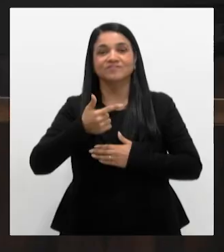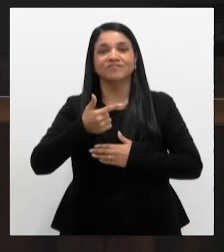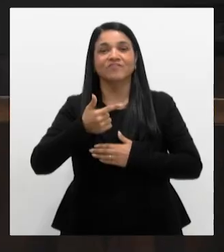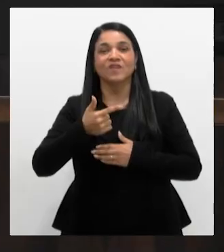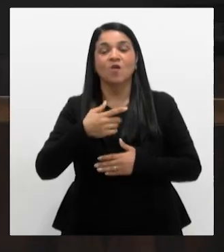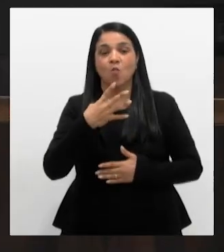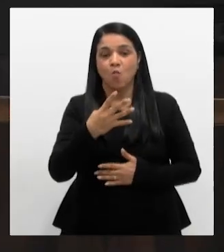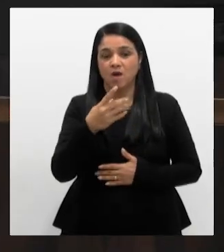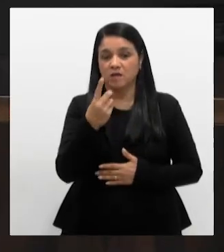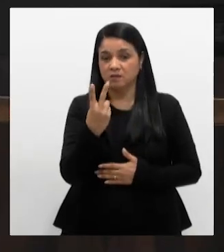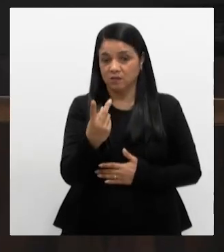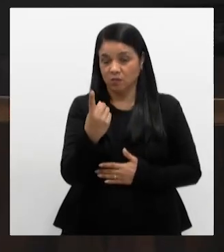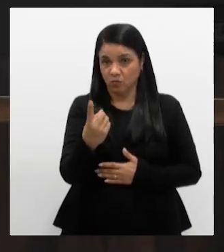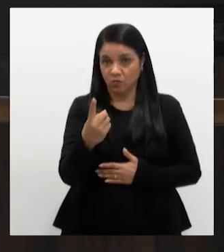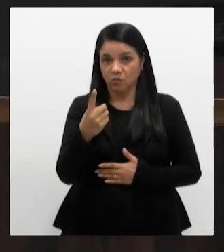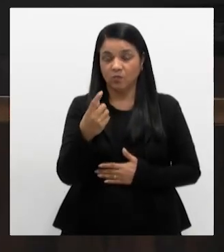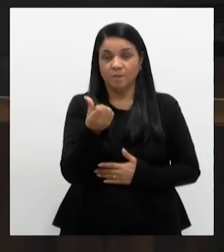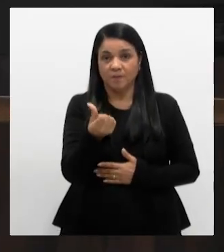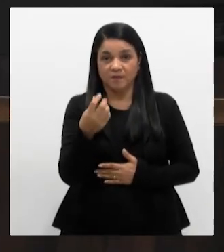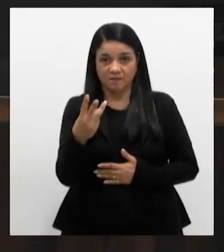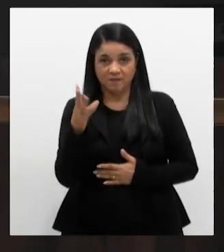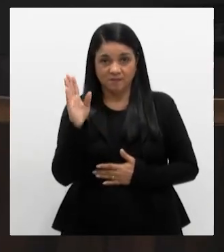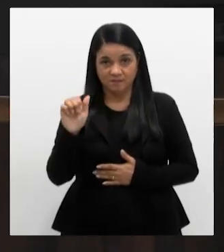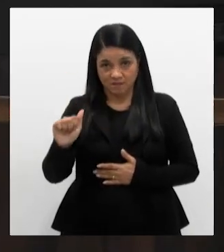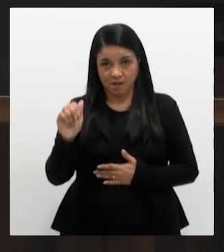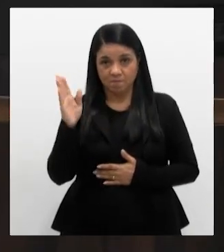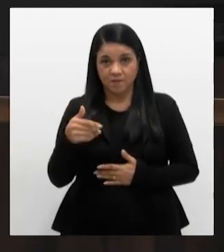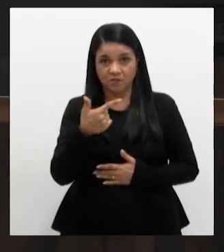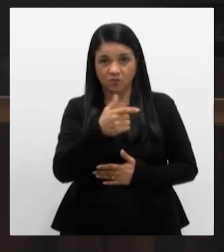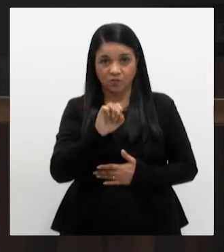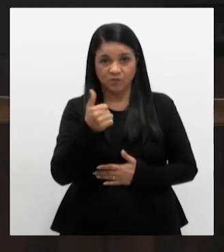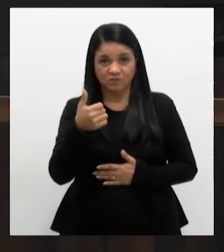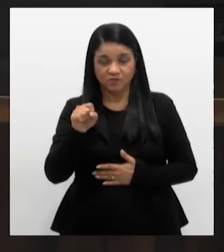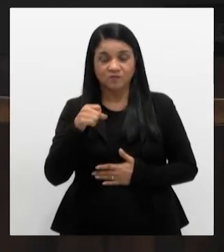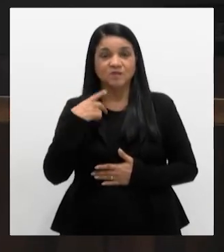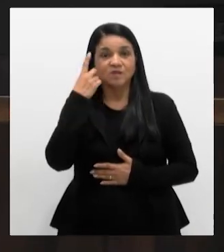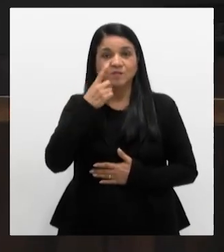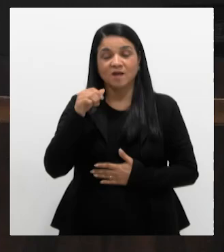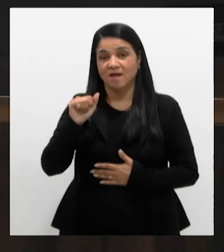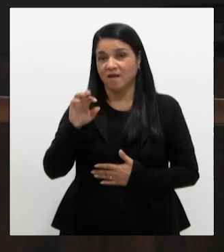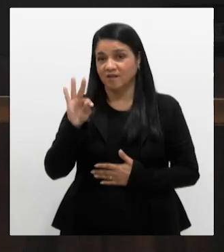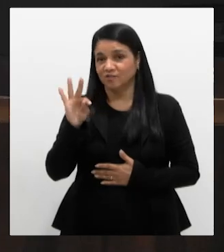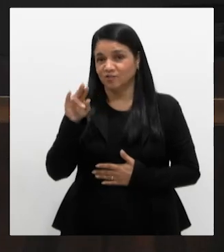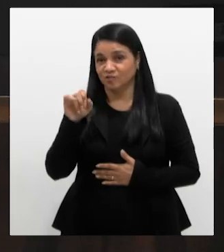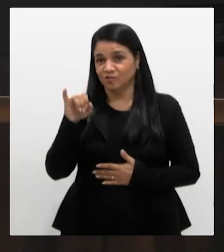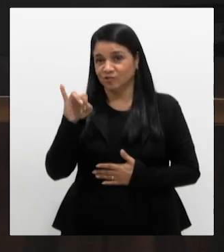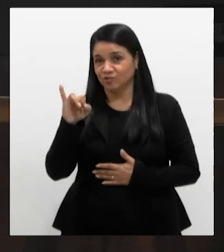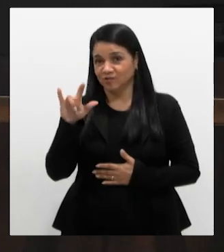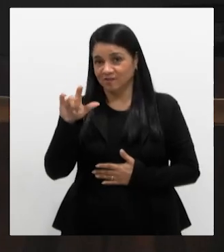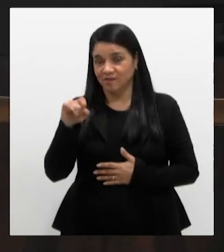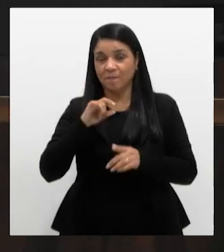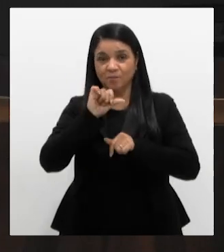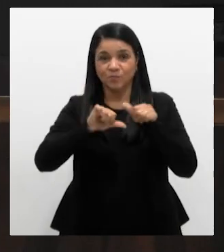4163A, de 2018, de autoria do deputado Átila Nunes, que altera a Lei